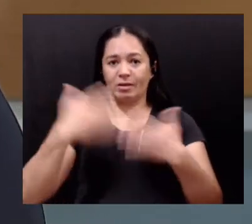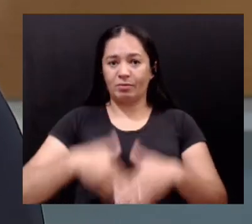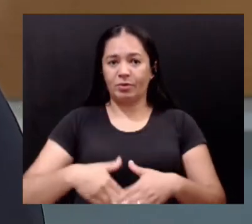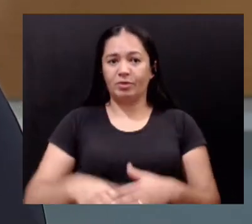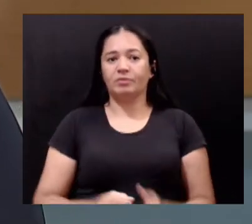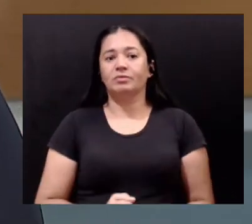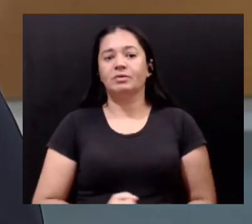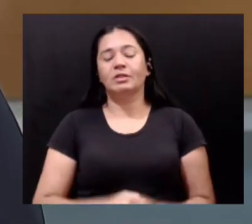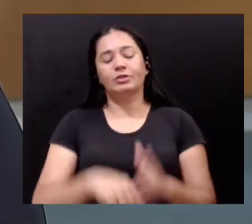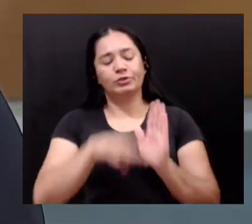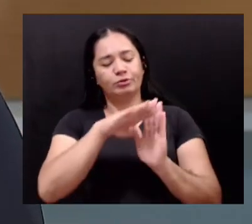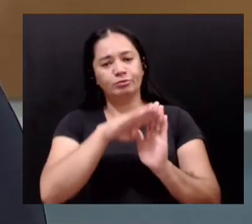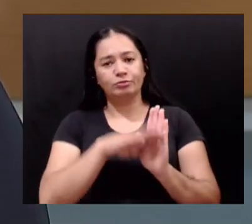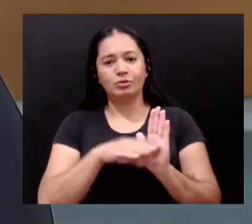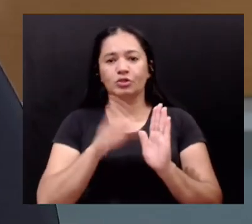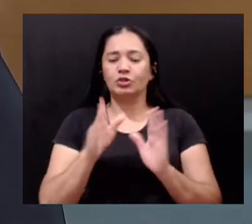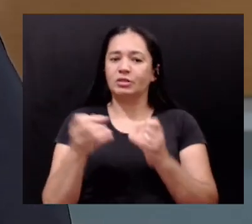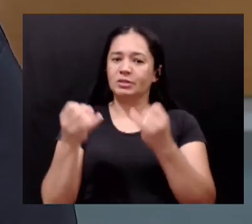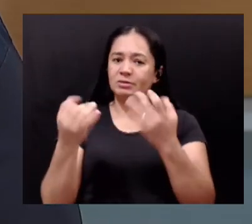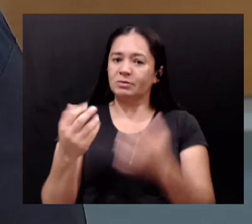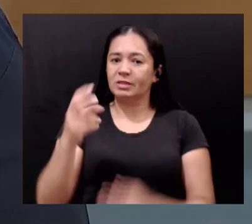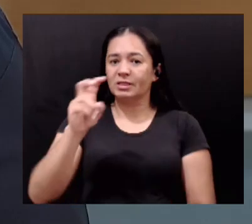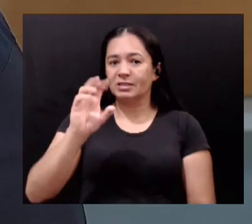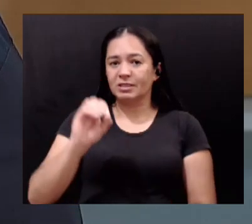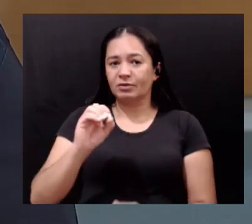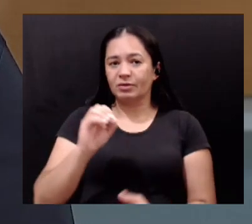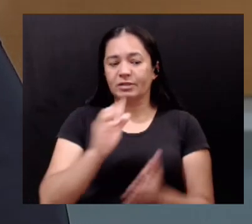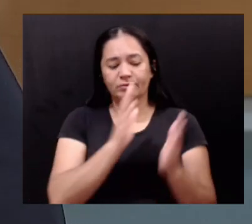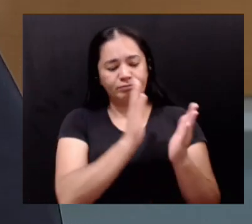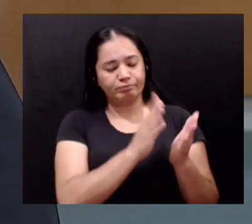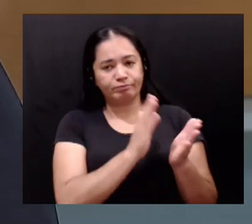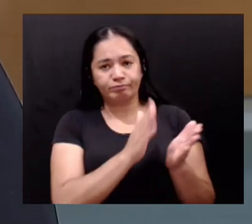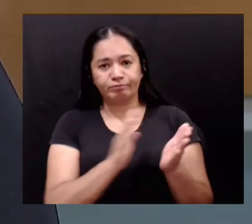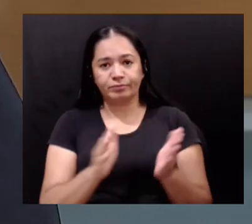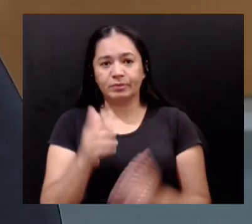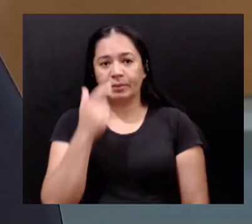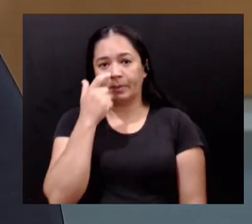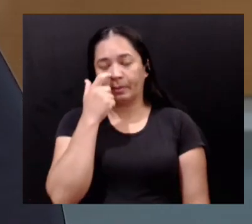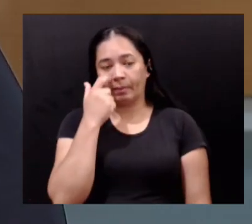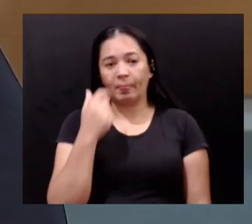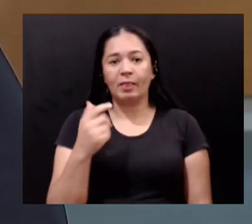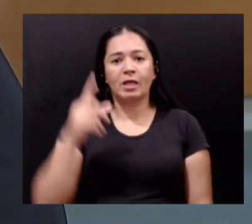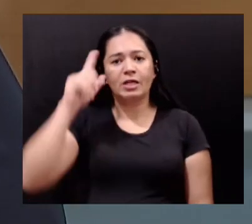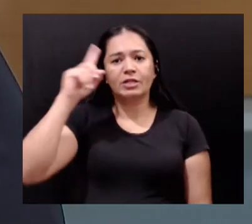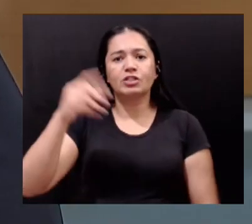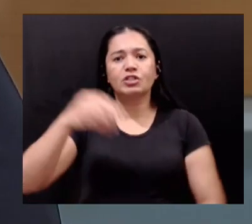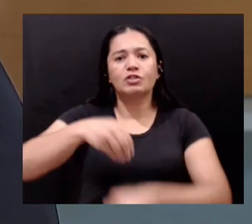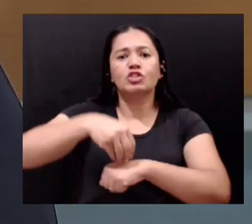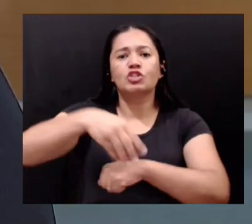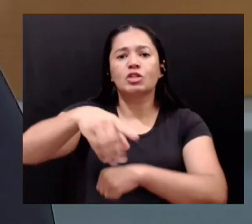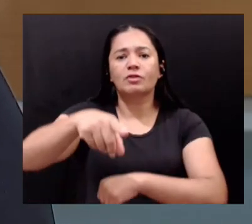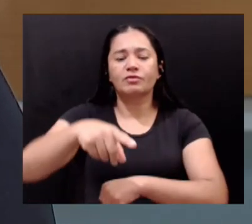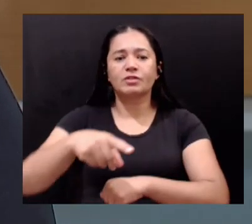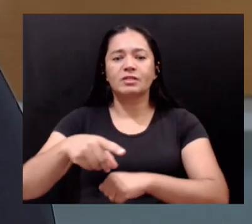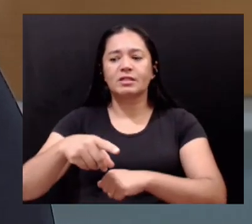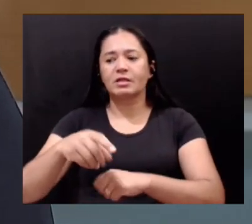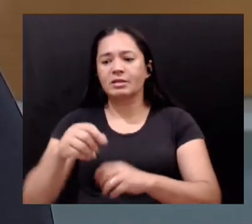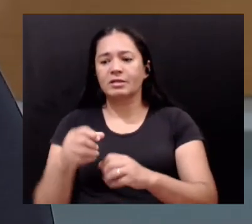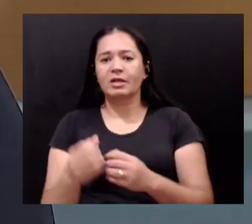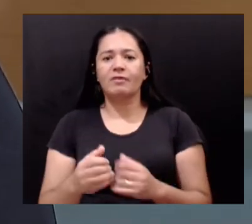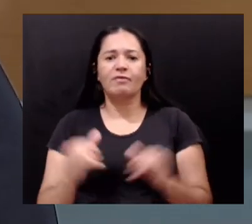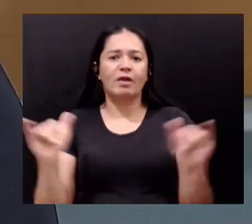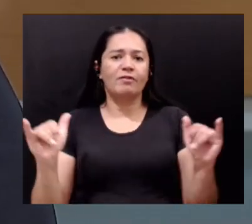50 questões divididas pelas áreas. Márcia, que dica você daria para quem ainda está em dúvida se inscreve ou